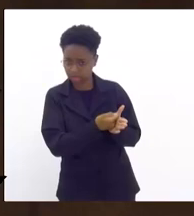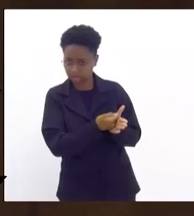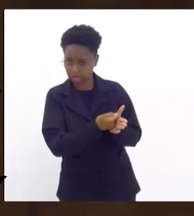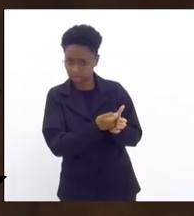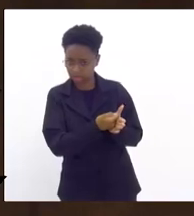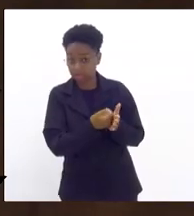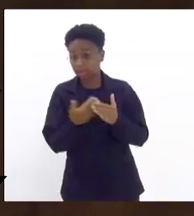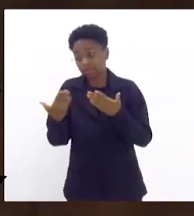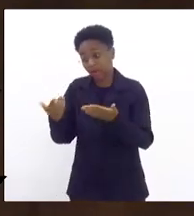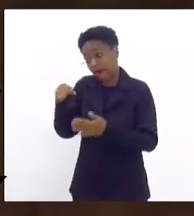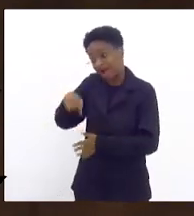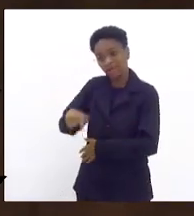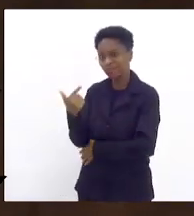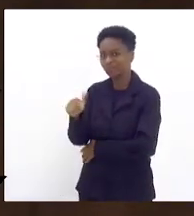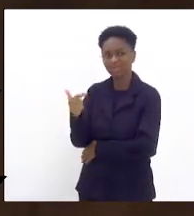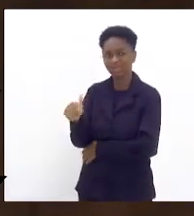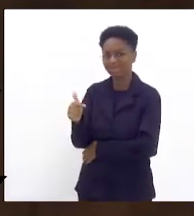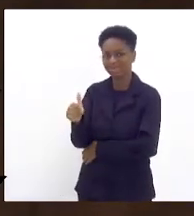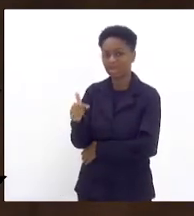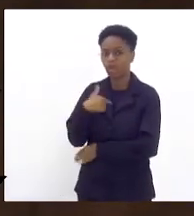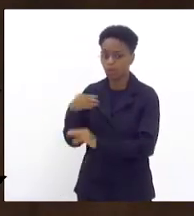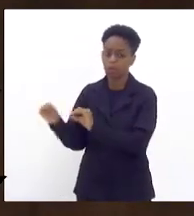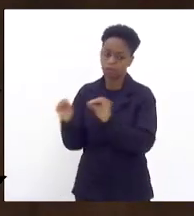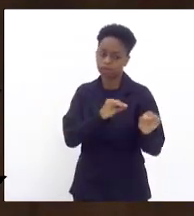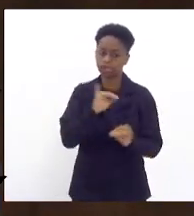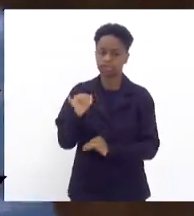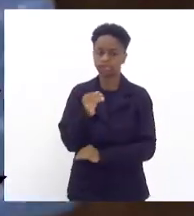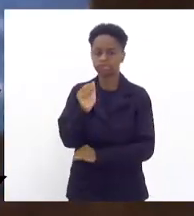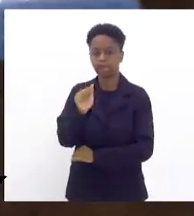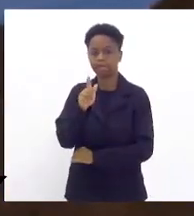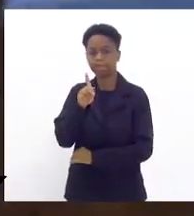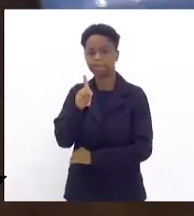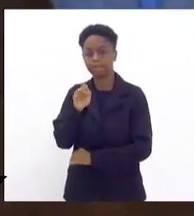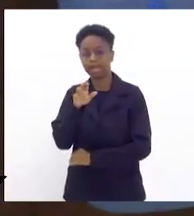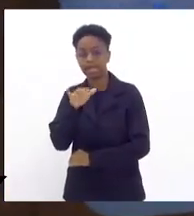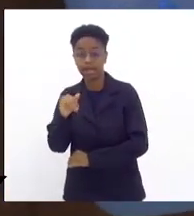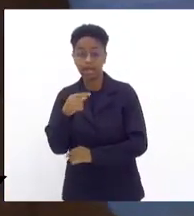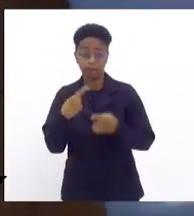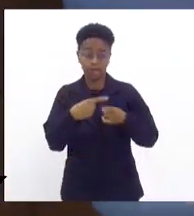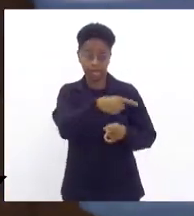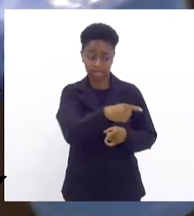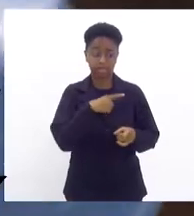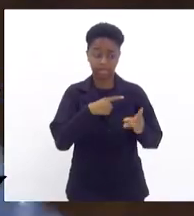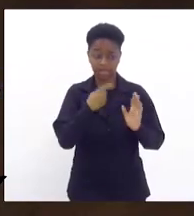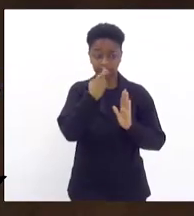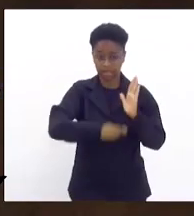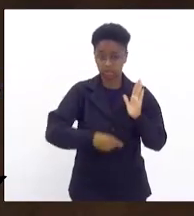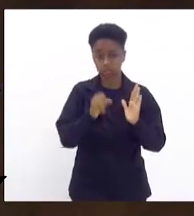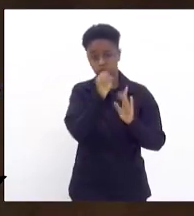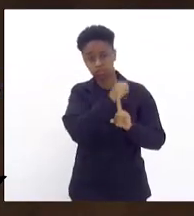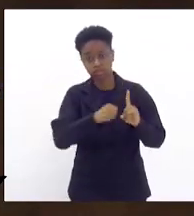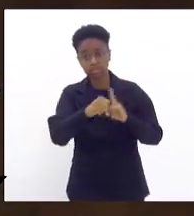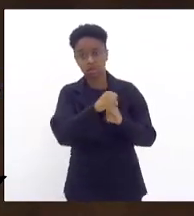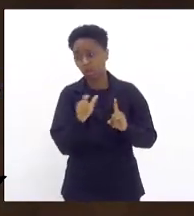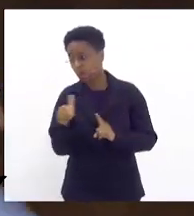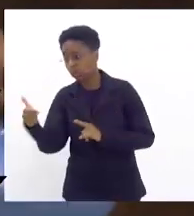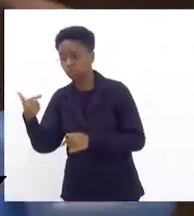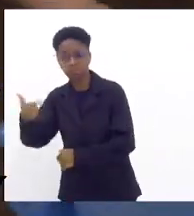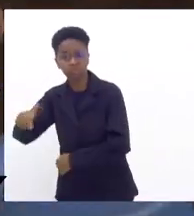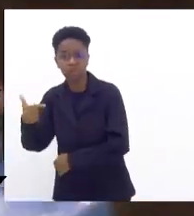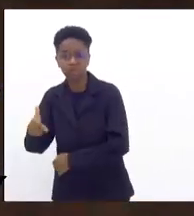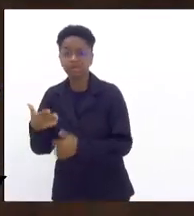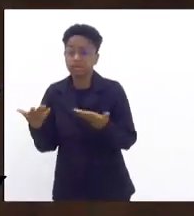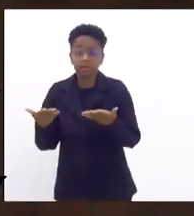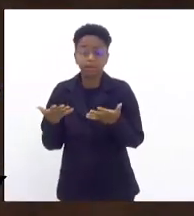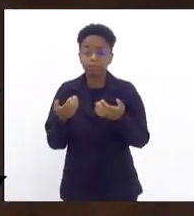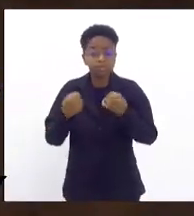Então, mas aqui não tem. Então a gente vai se mudar lá para Japeri. Porque um lugar tem tarifa social, o outro lugar não tem. É isso que a